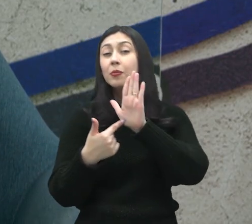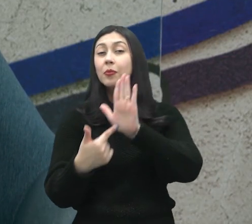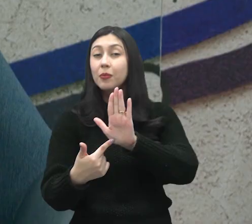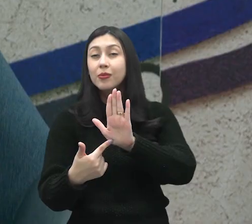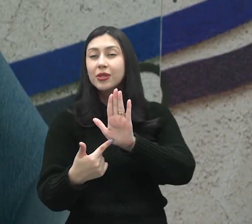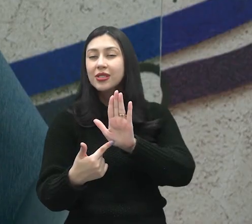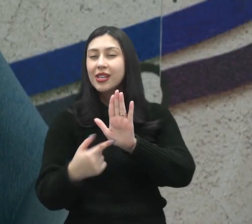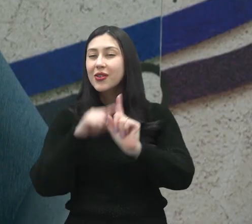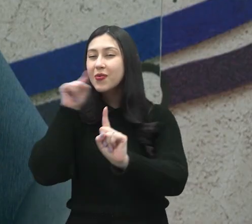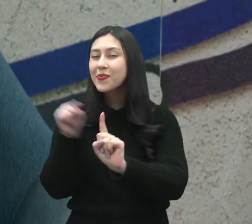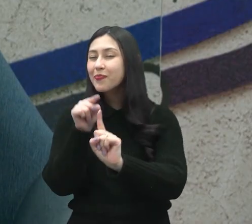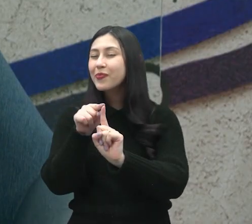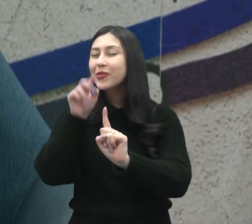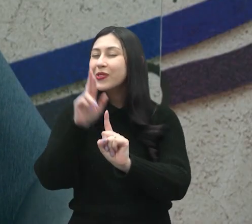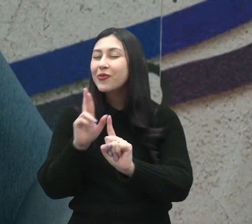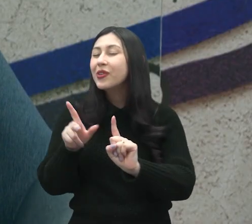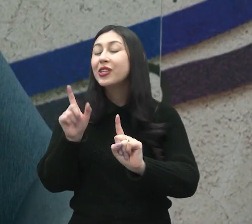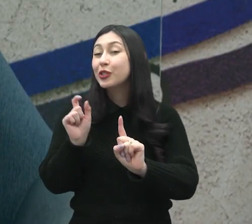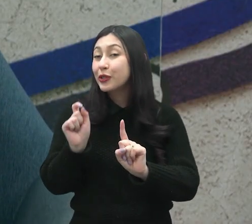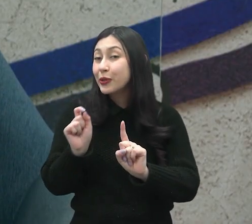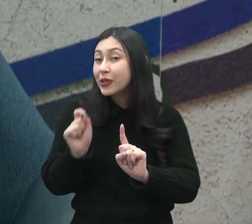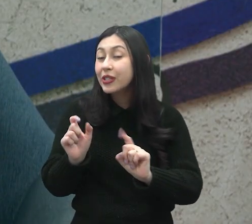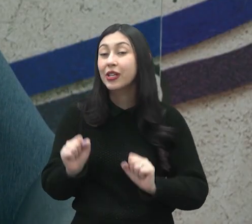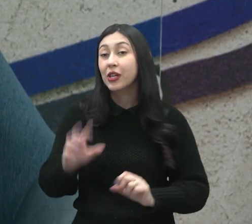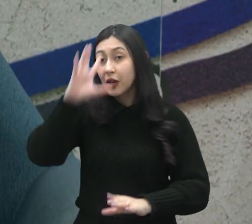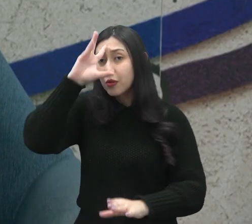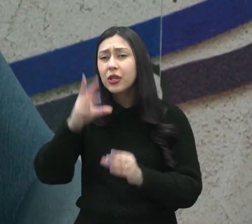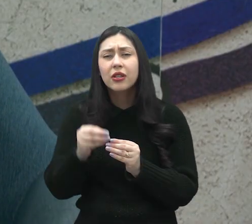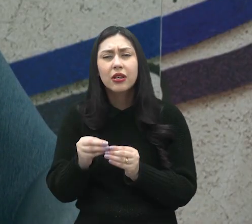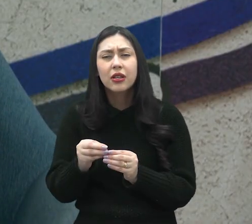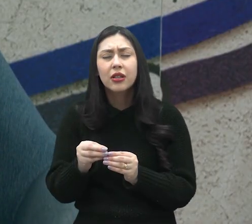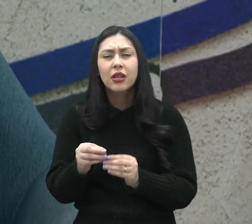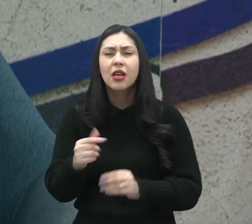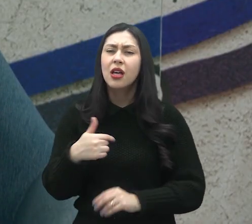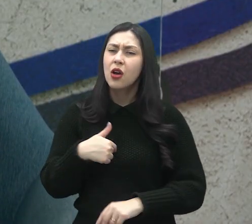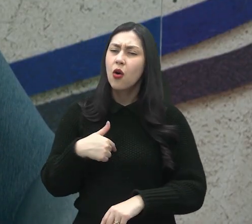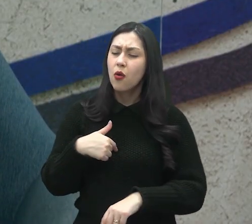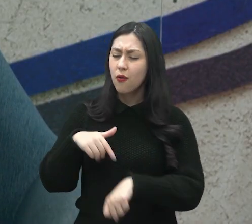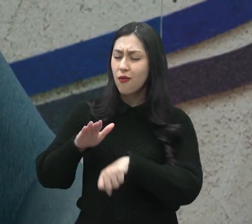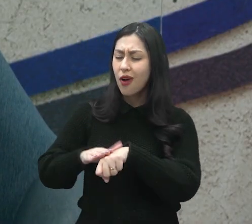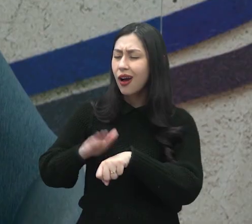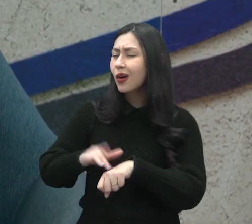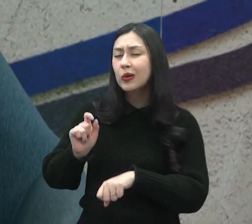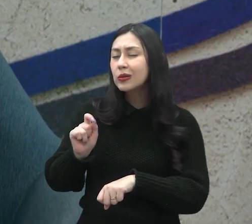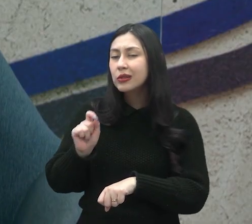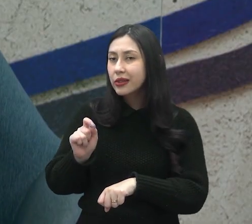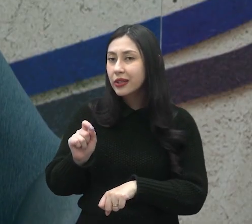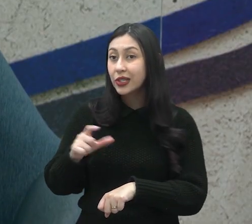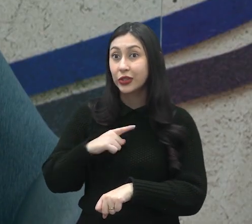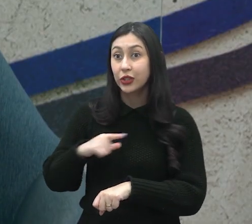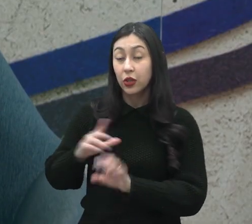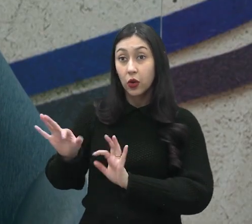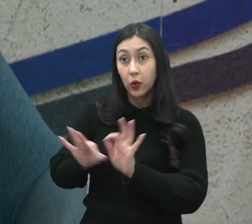outro objetivo, né, que é entender o que a gente vai fazer a partir disso, né? Ela falou ali do